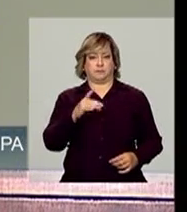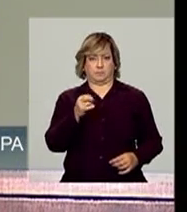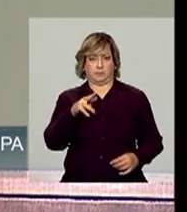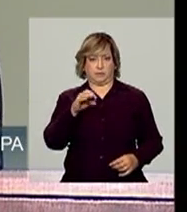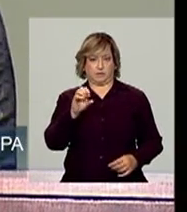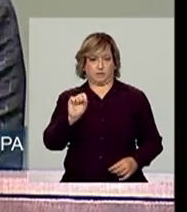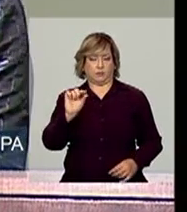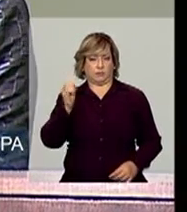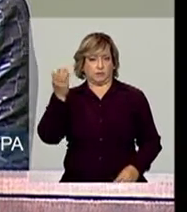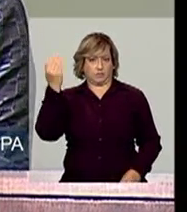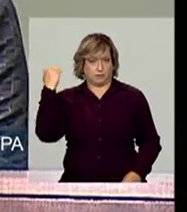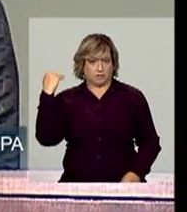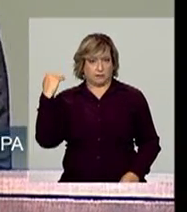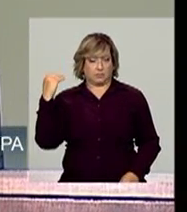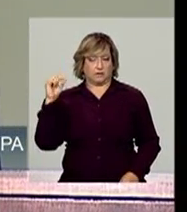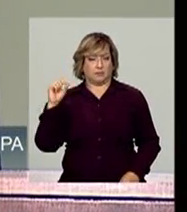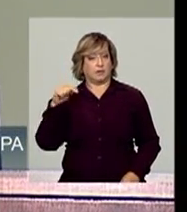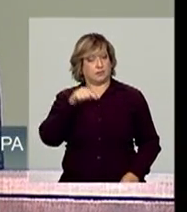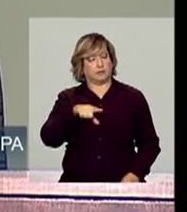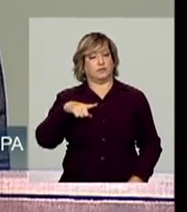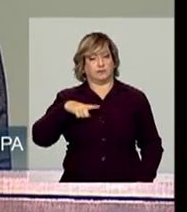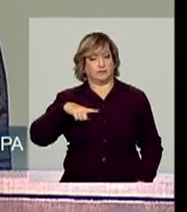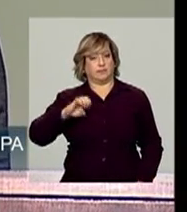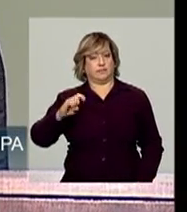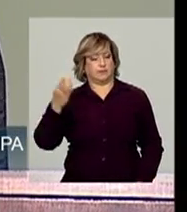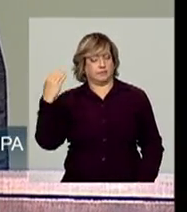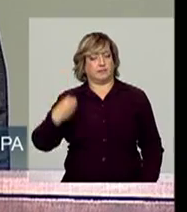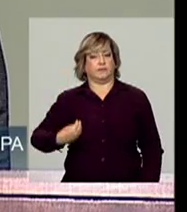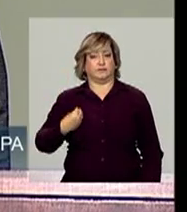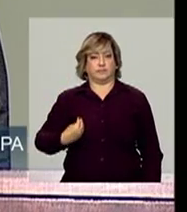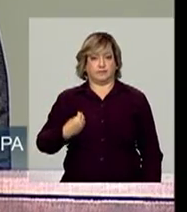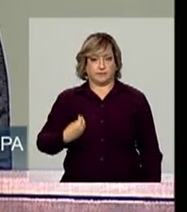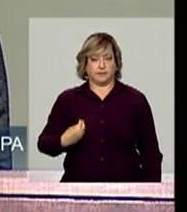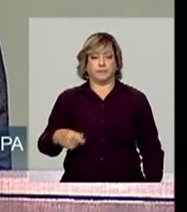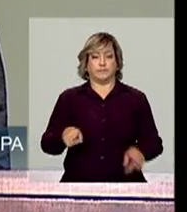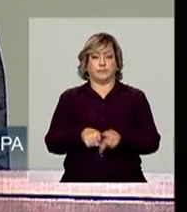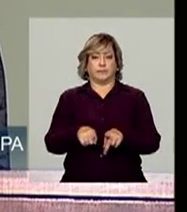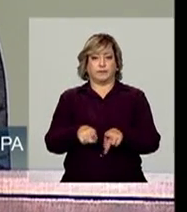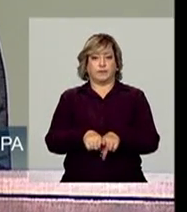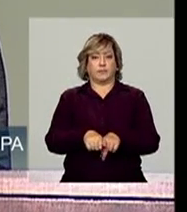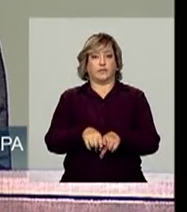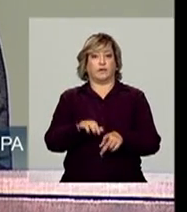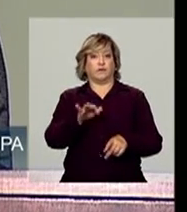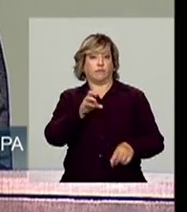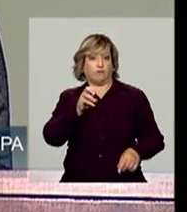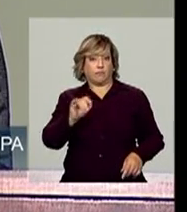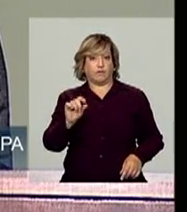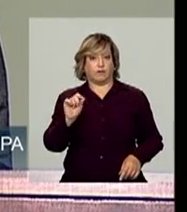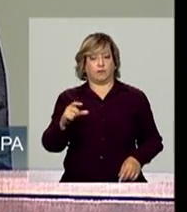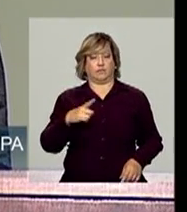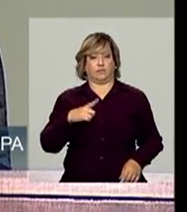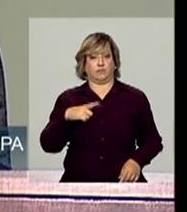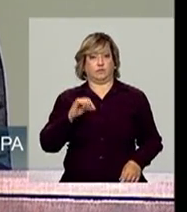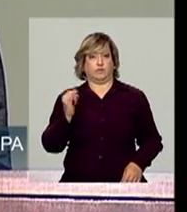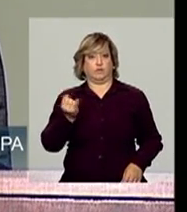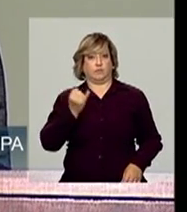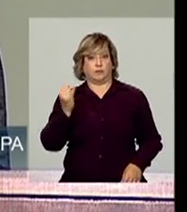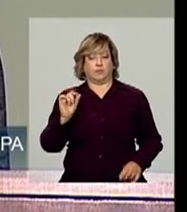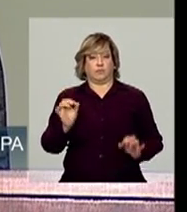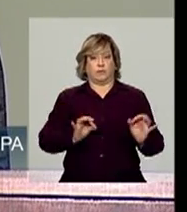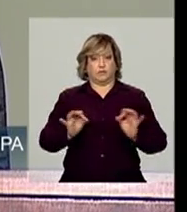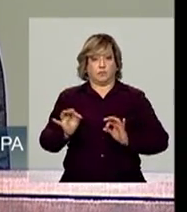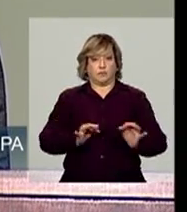dos Impérios, na qual ele viveu, foi também caracterizada por importantes rearranjos